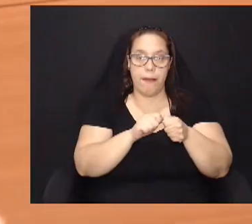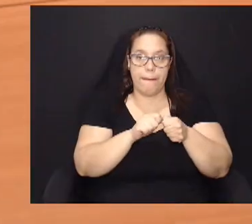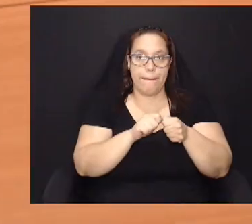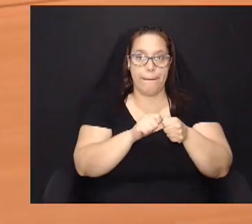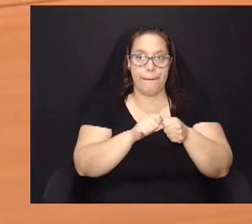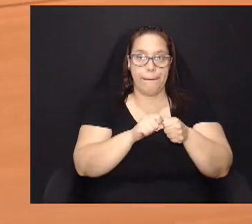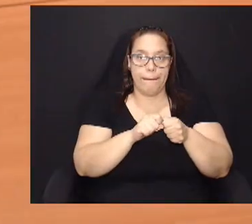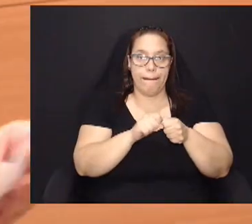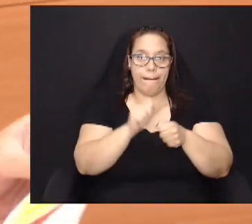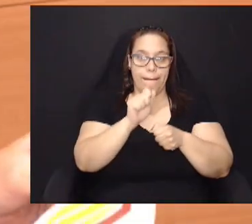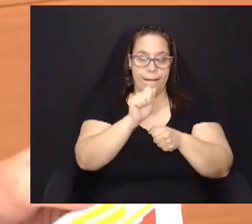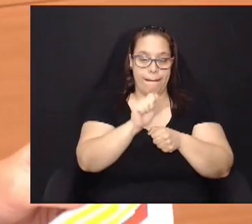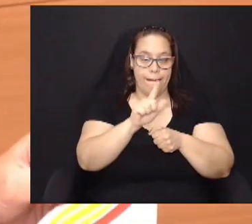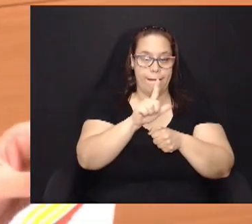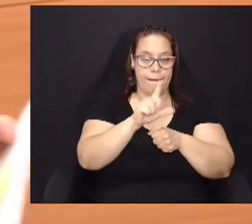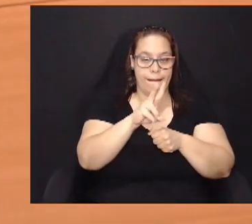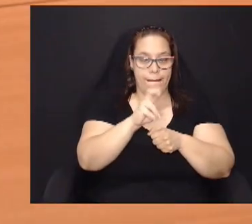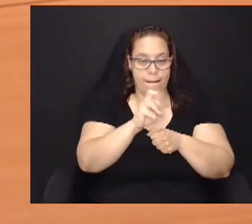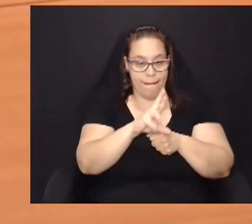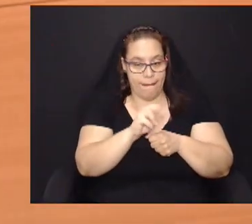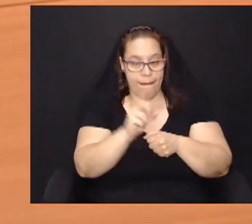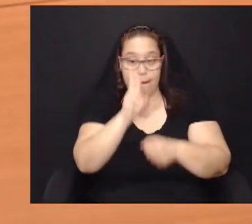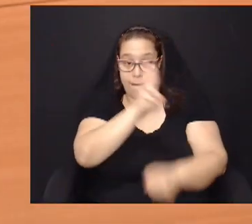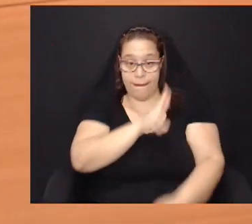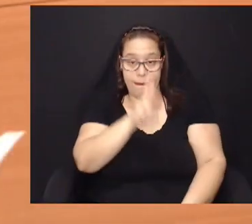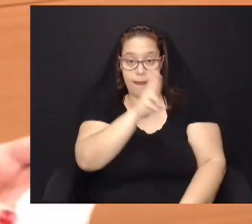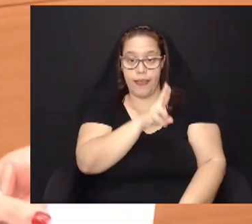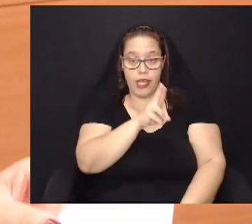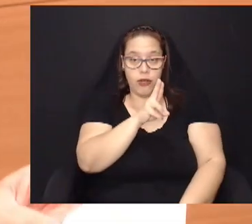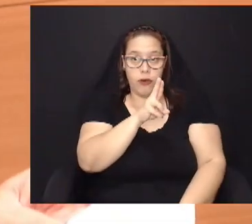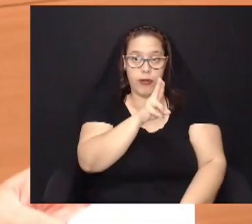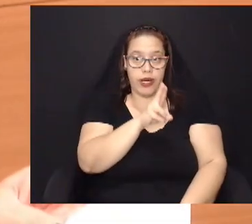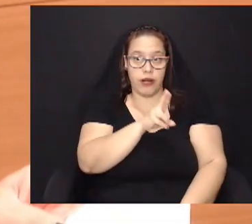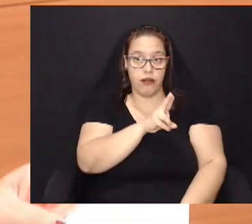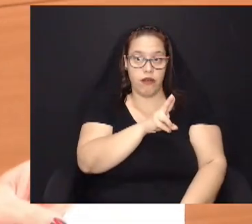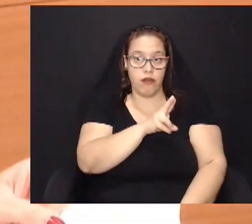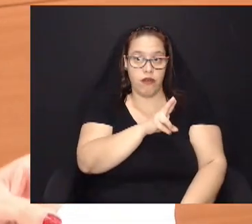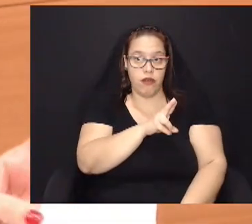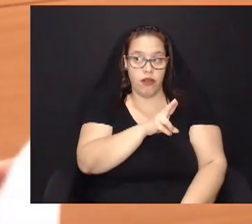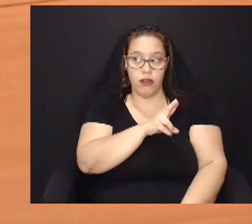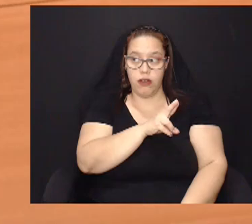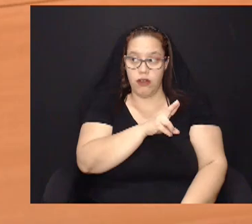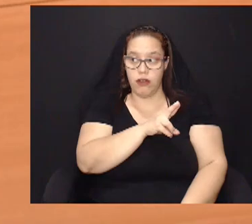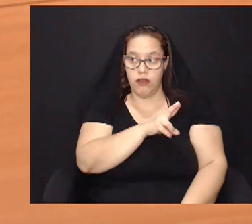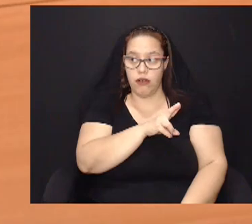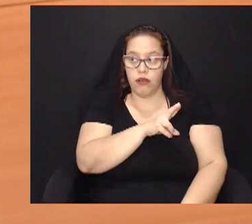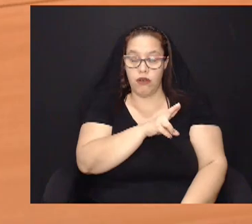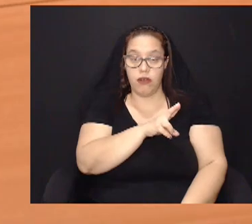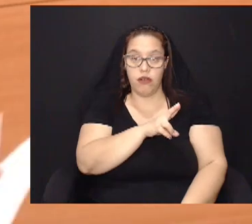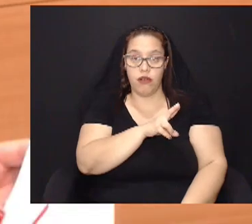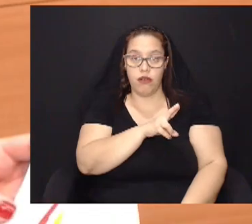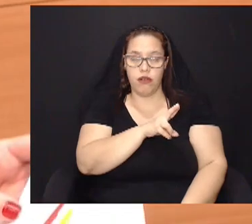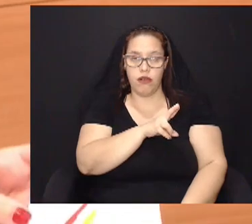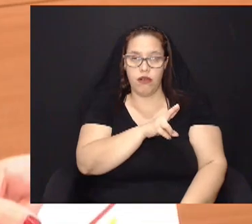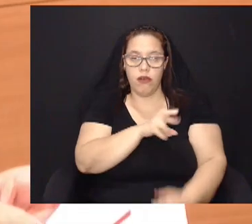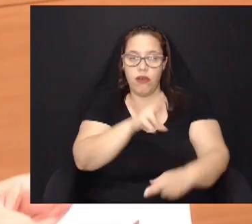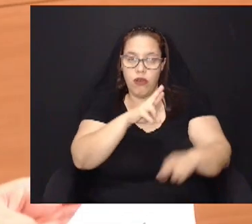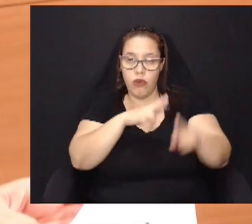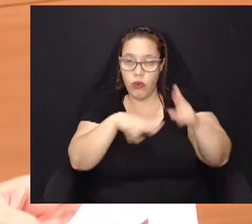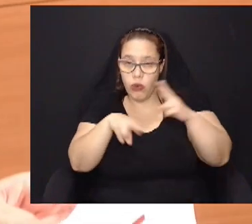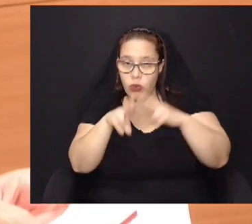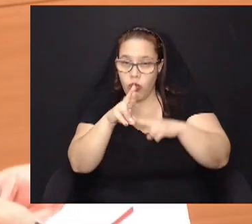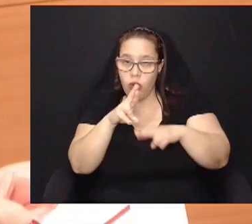de uso também, né? Então, a gente traz essa possibilidade, o rito fiscalizatório